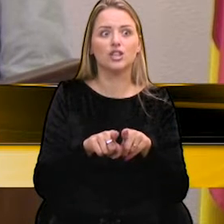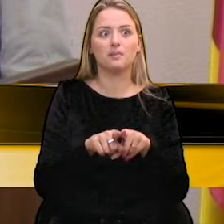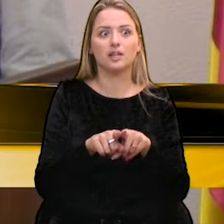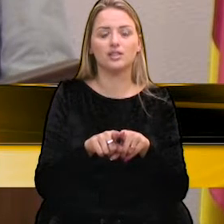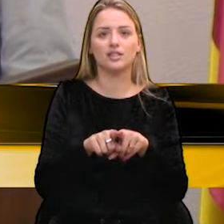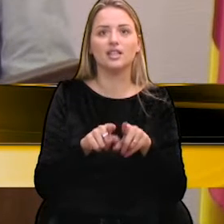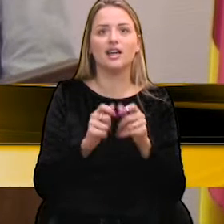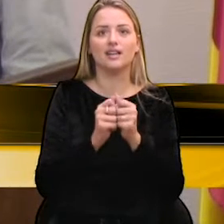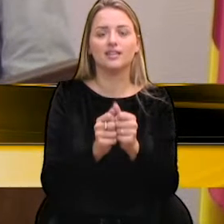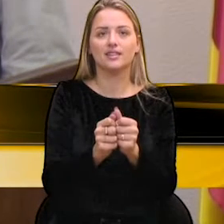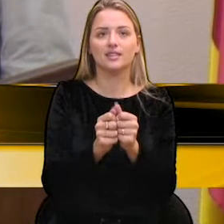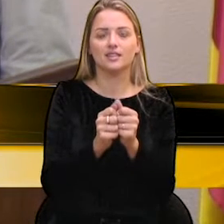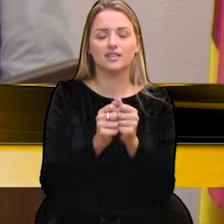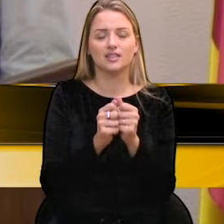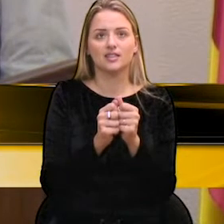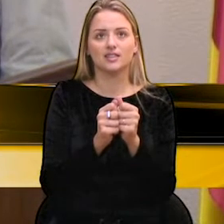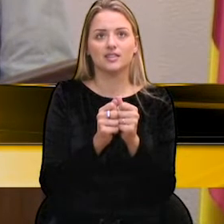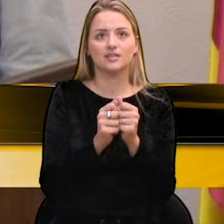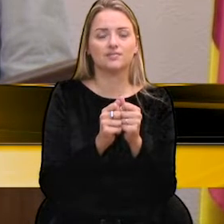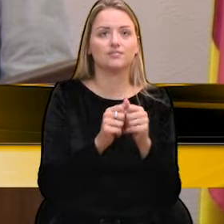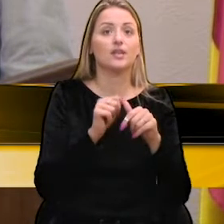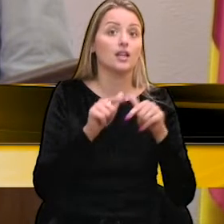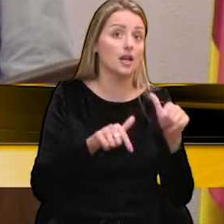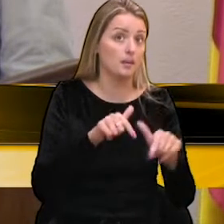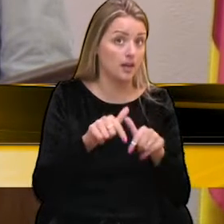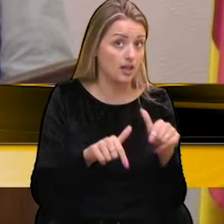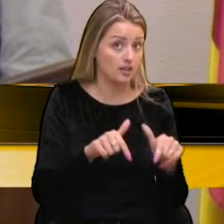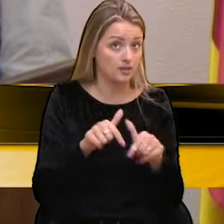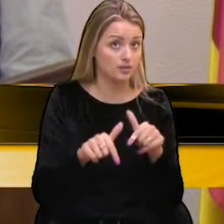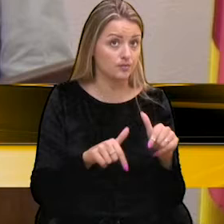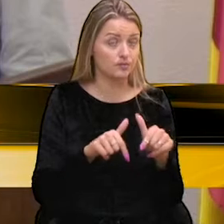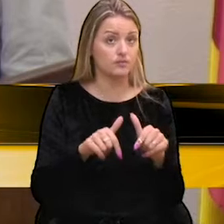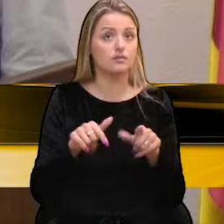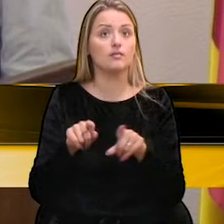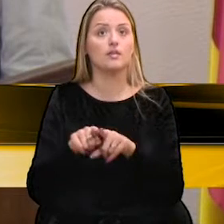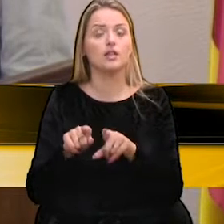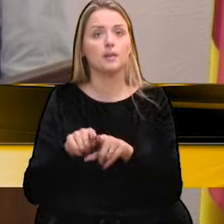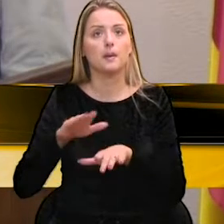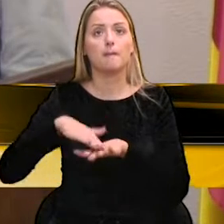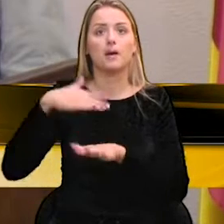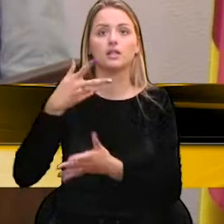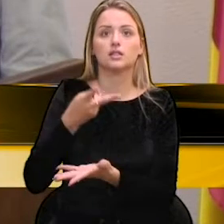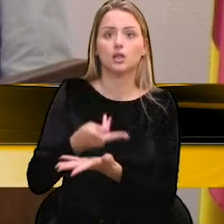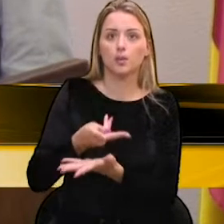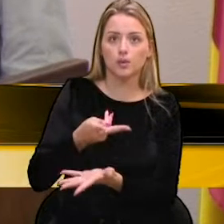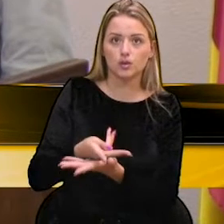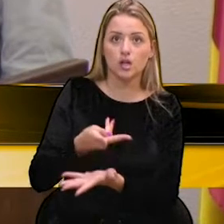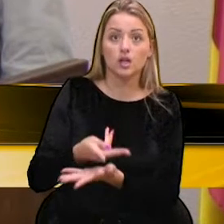isso em trabalho e maior produtividade, né?